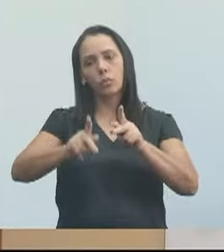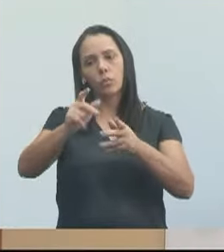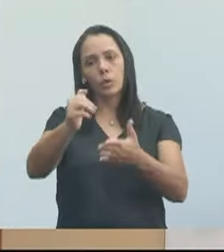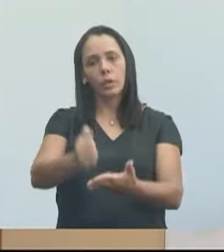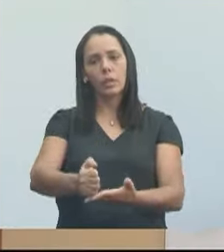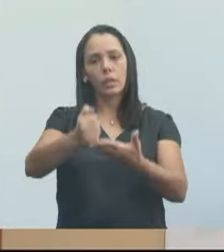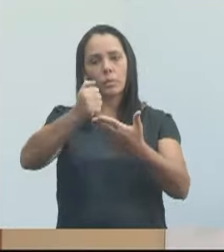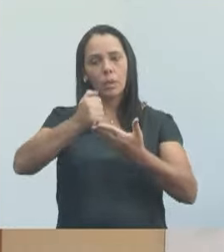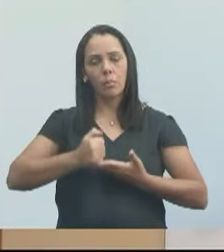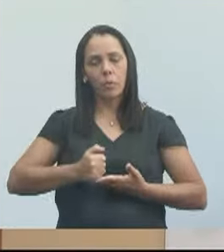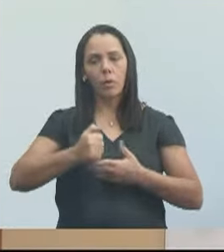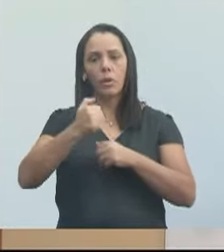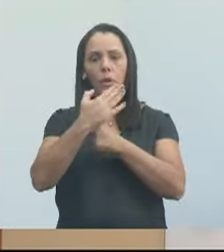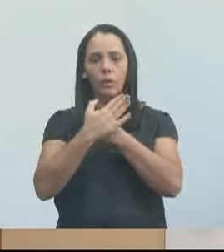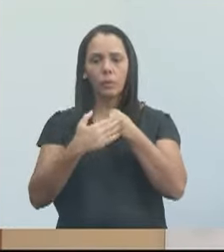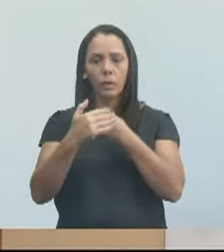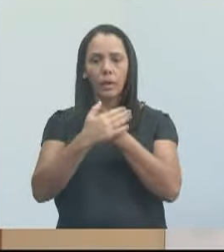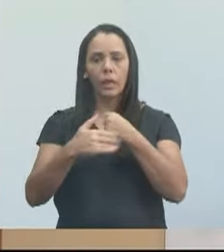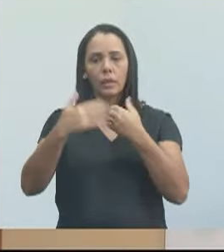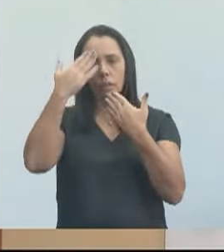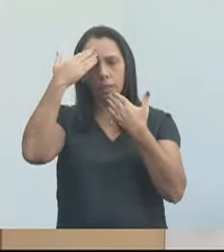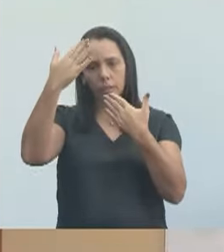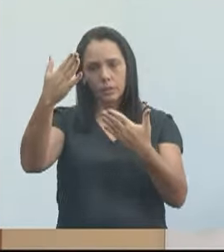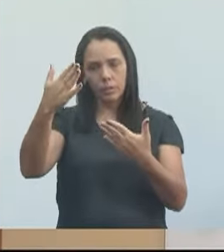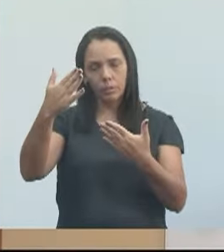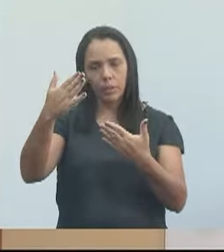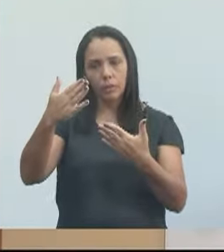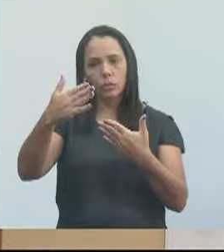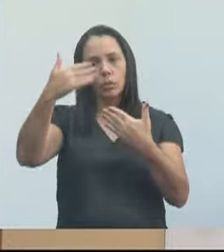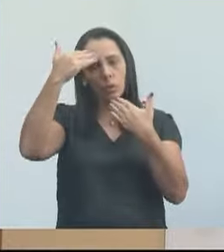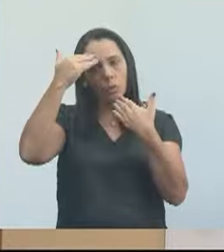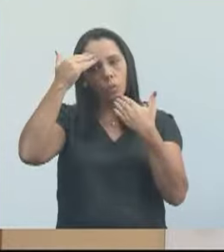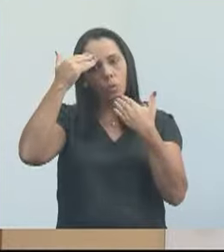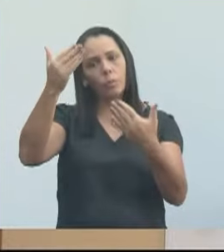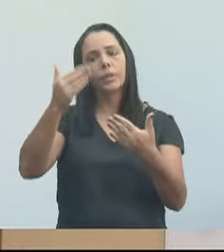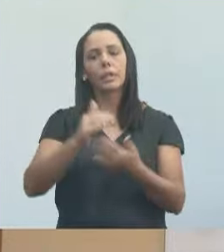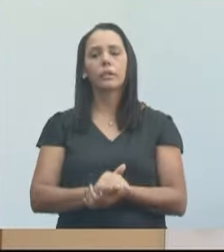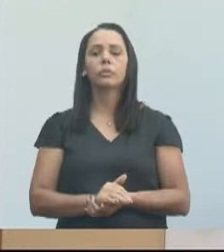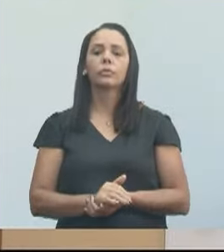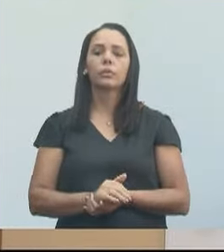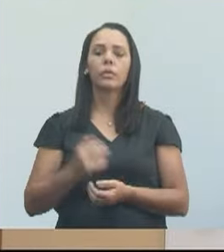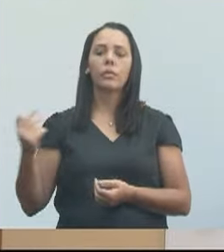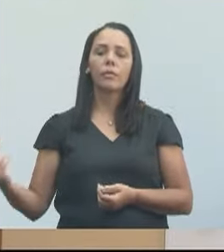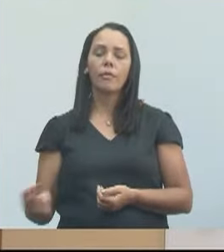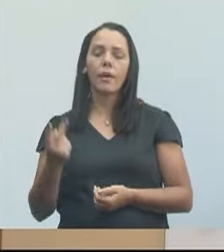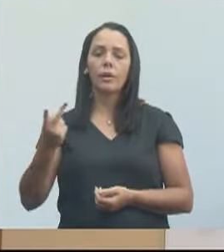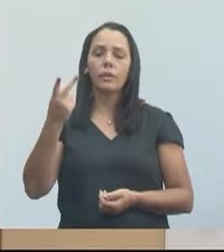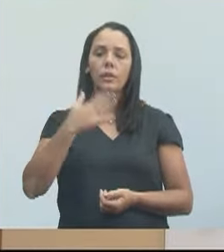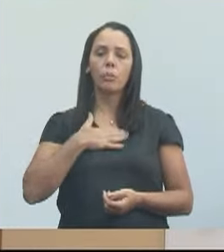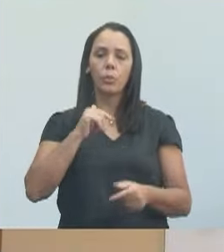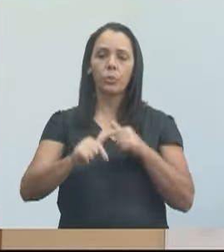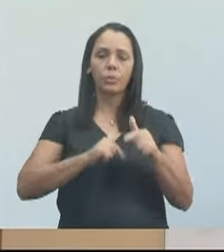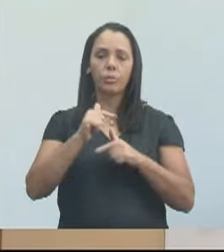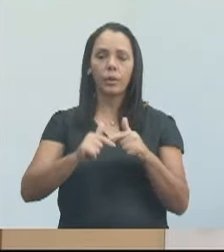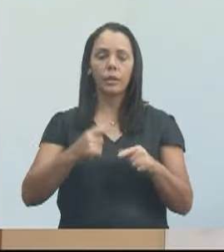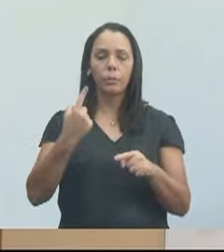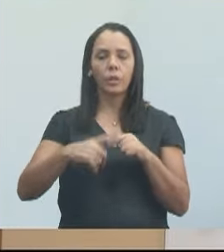pessoas gratas, não é? Pelo nosso trabalho e reconhecem nosso trabalho. Tá bom? Porque meu trabalho é todo dia na